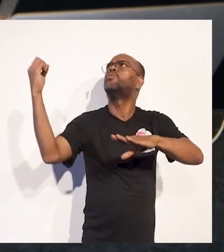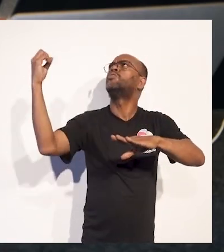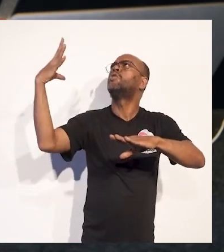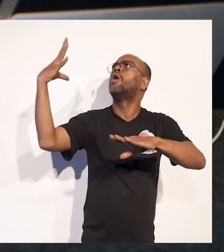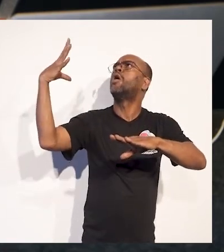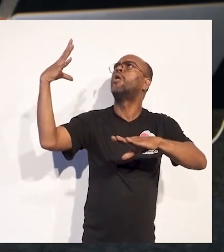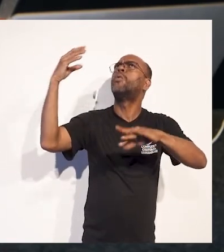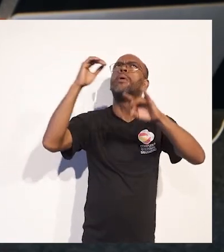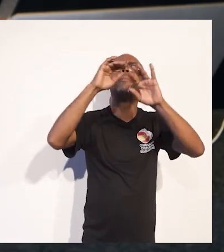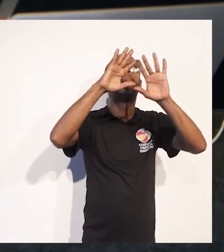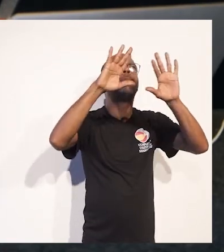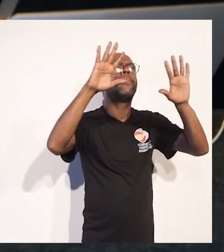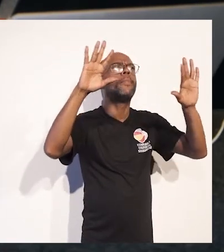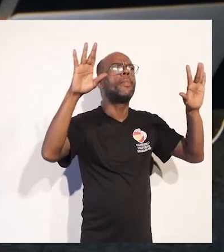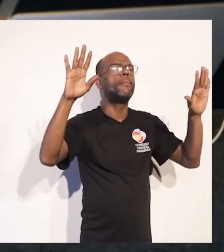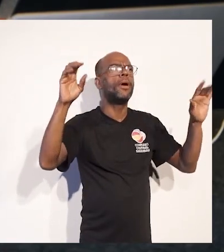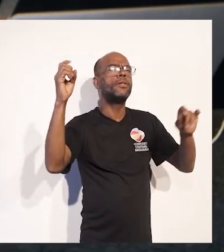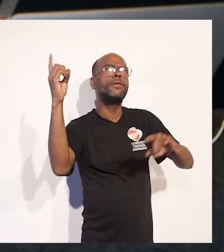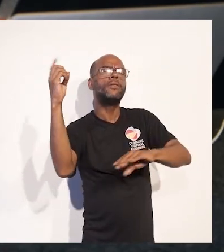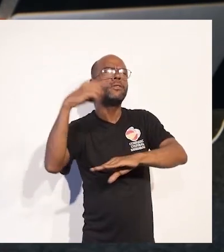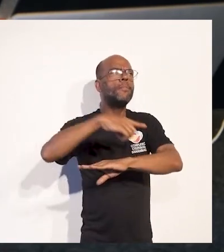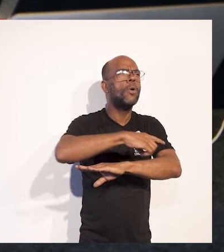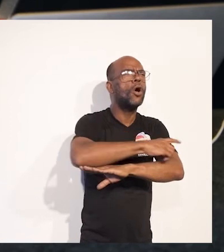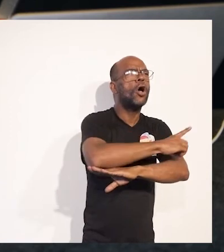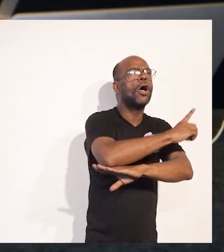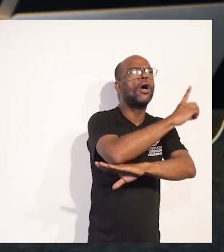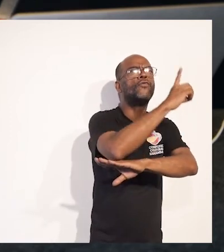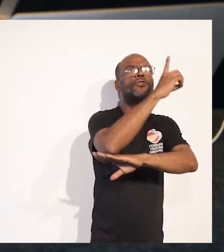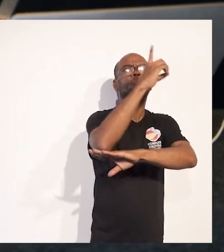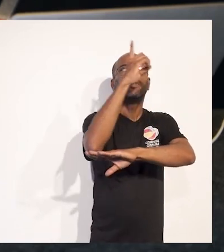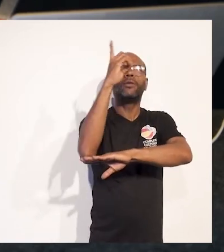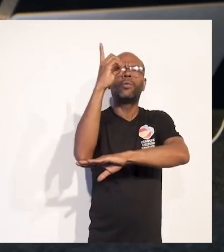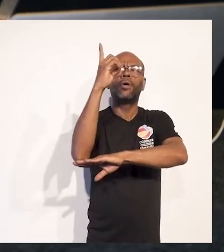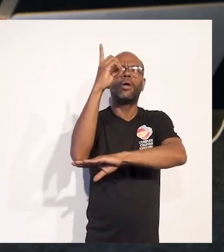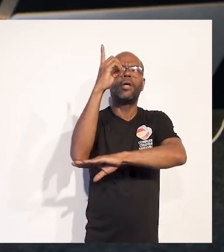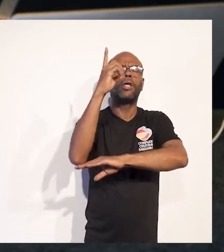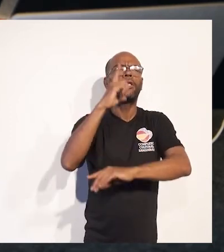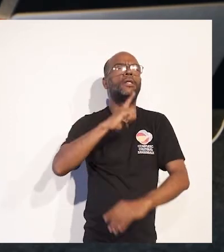nos proporciona, nesse movimento, ele tem